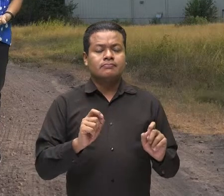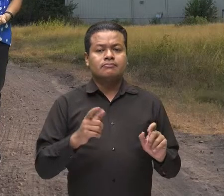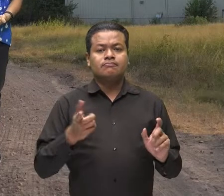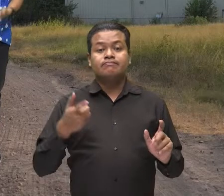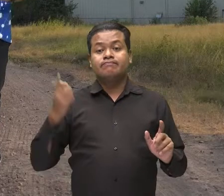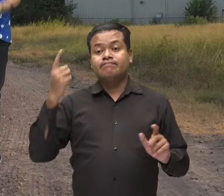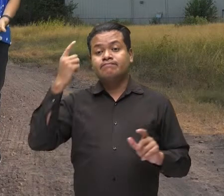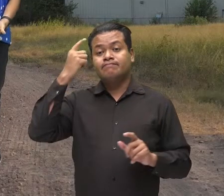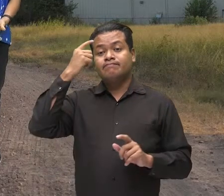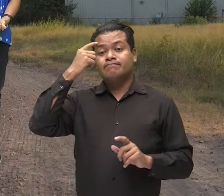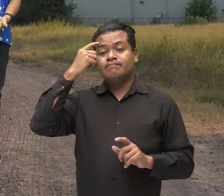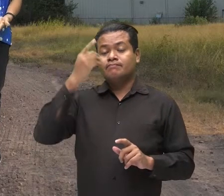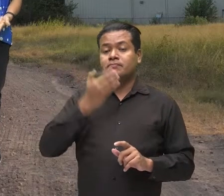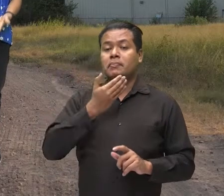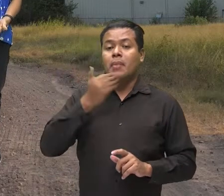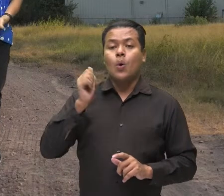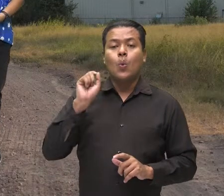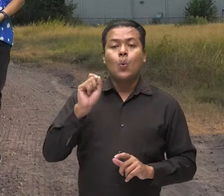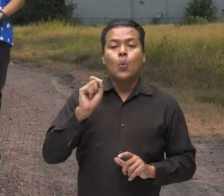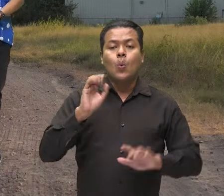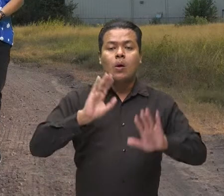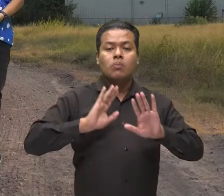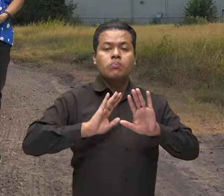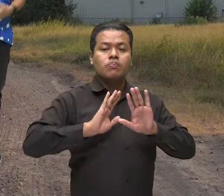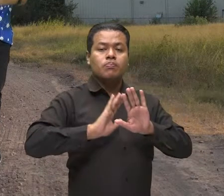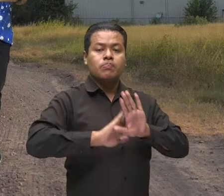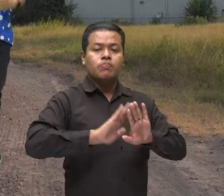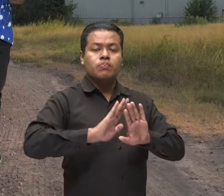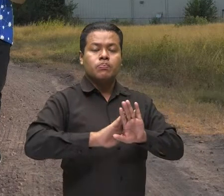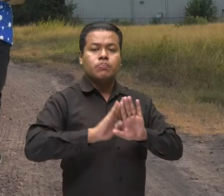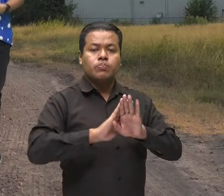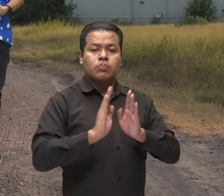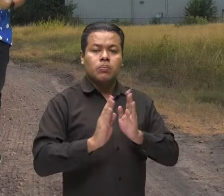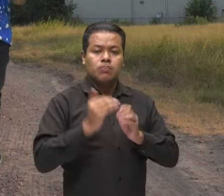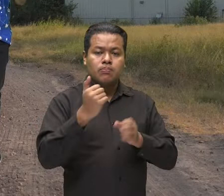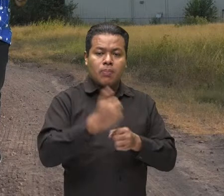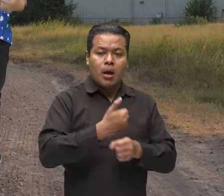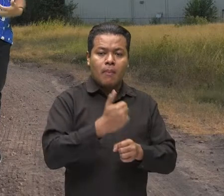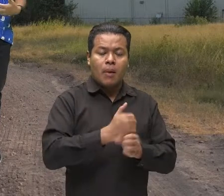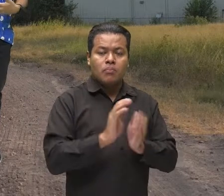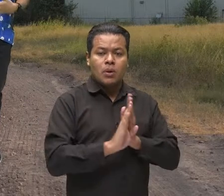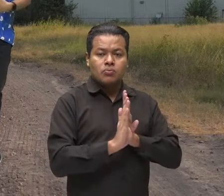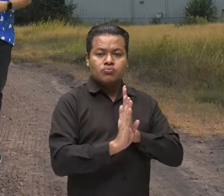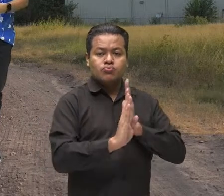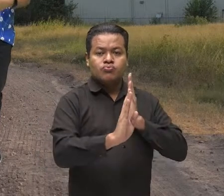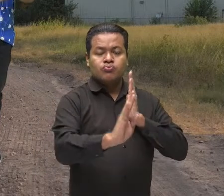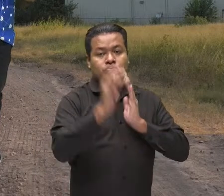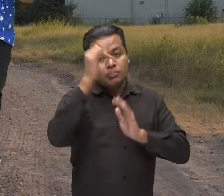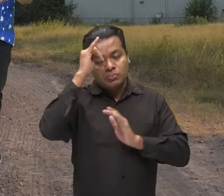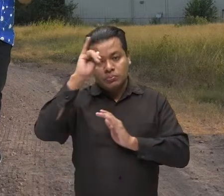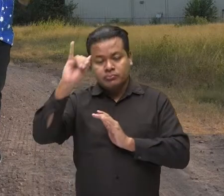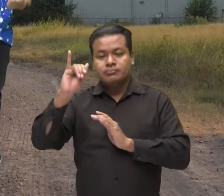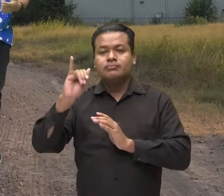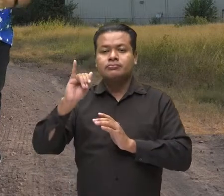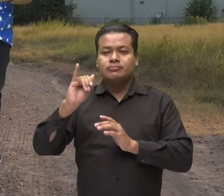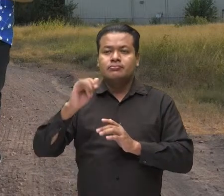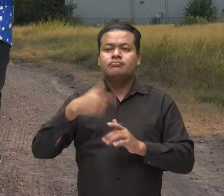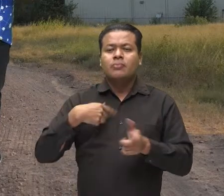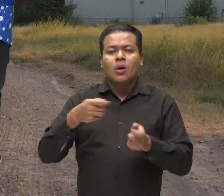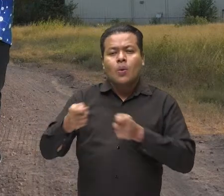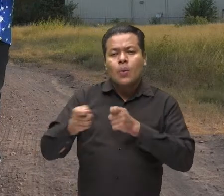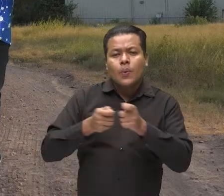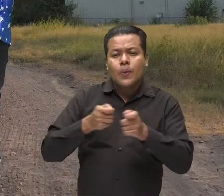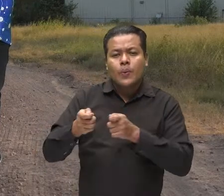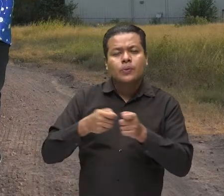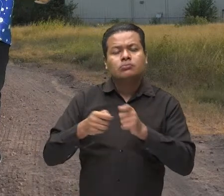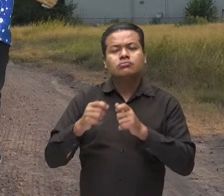tomando, né, como ação, principalmente ao longo dos anos 90, construir muros para inibir essa entrada e ter todo um controle, tem toda